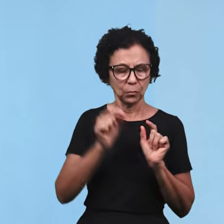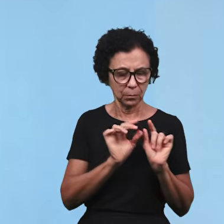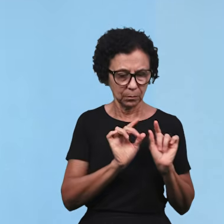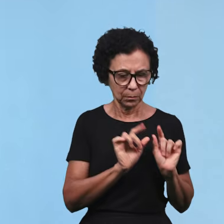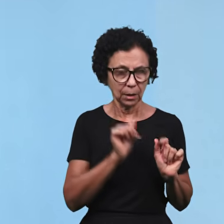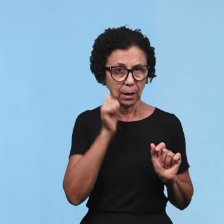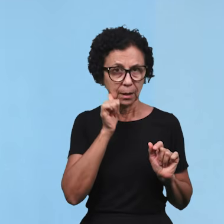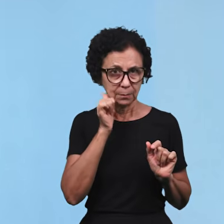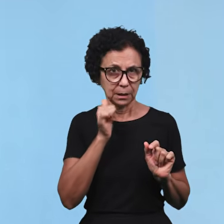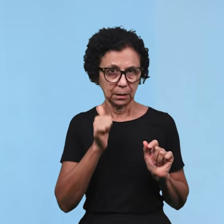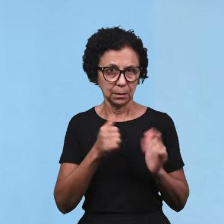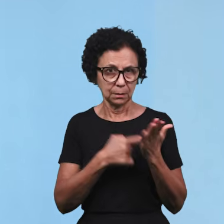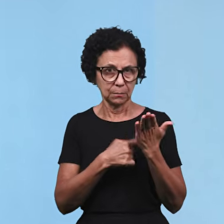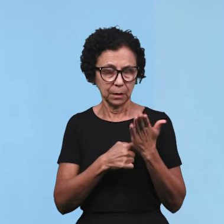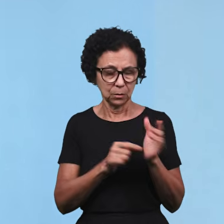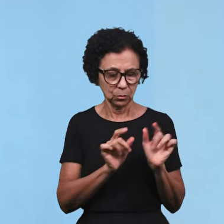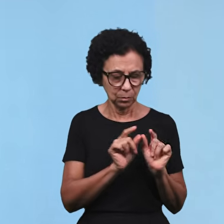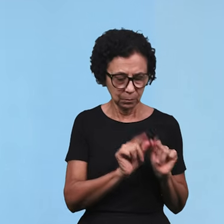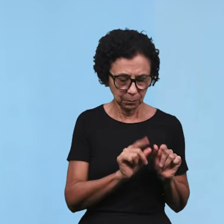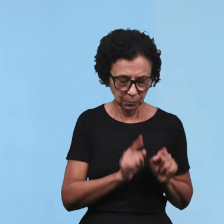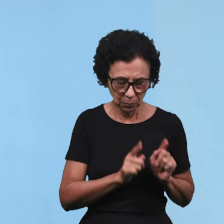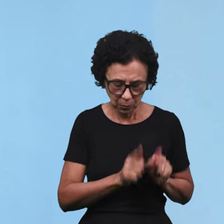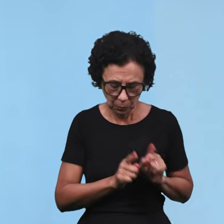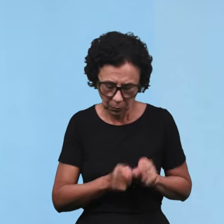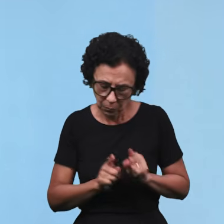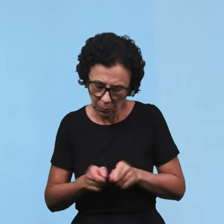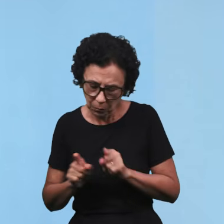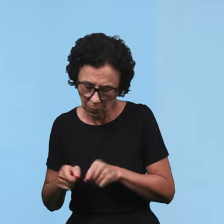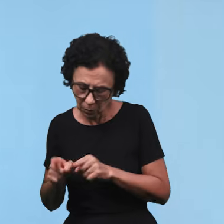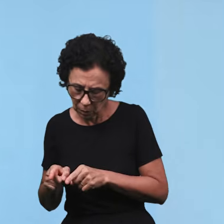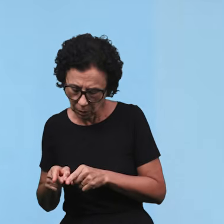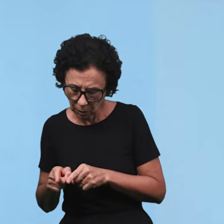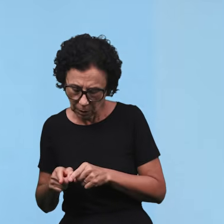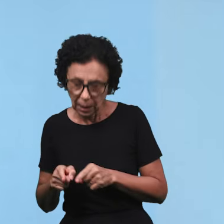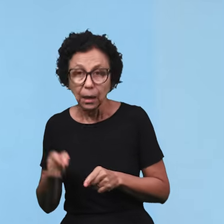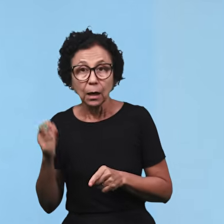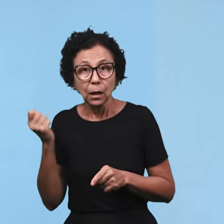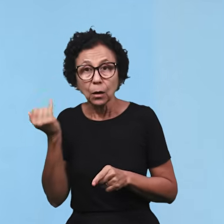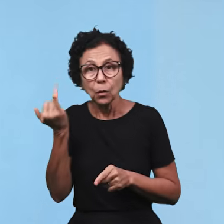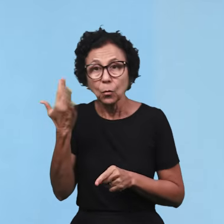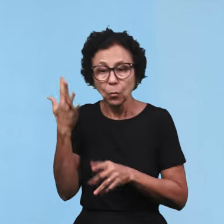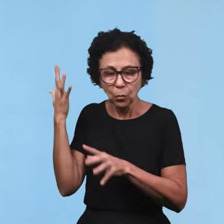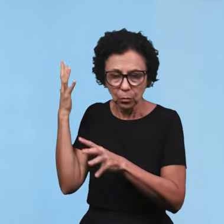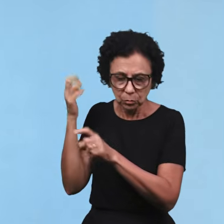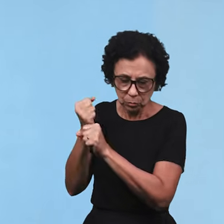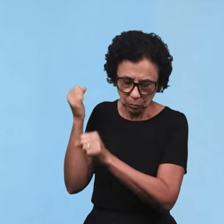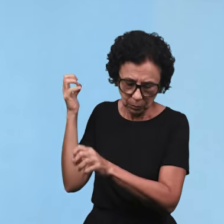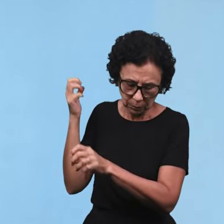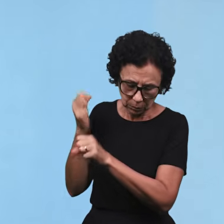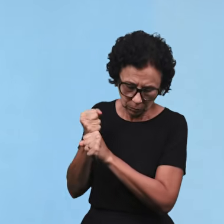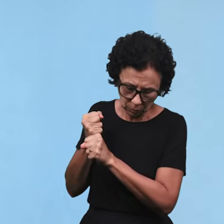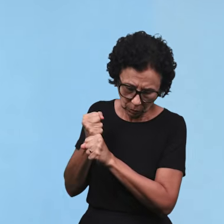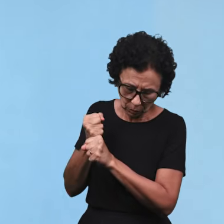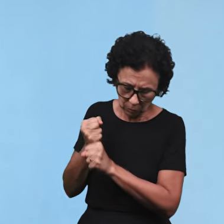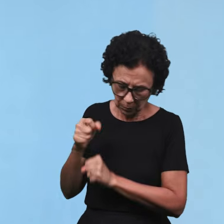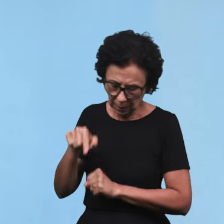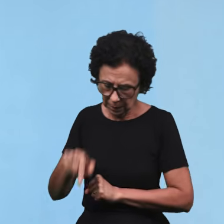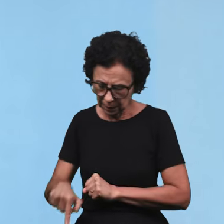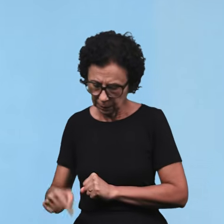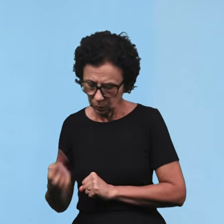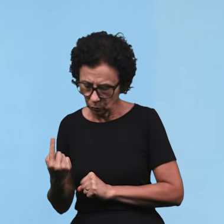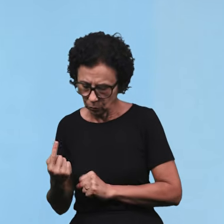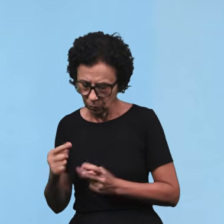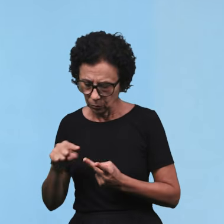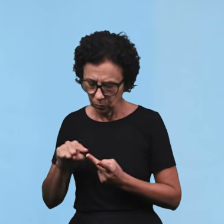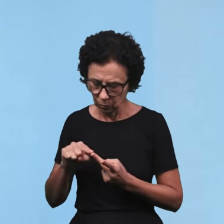vão separando unidade folicular por unidade folicular, e elas contam quantas unidades folicular e elas vão separando unidades que contêm um fio, unidades